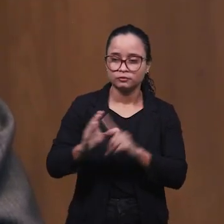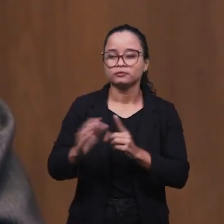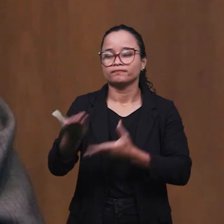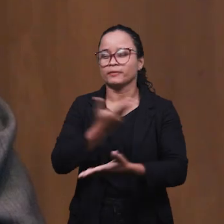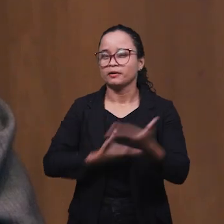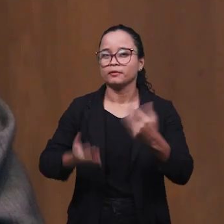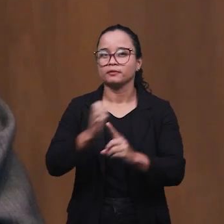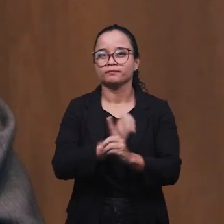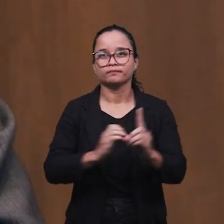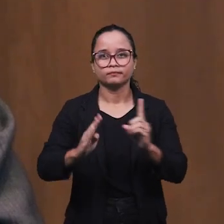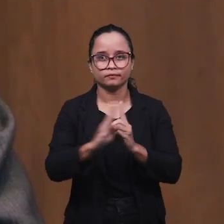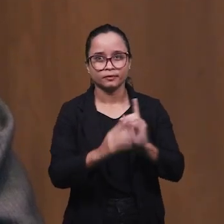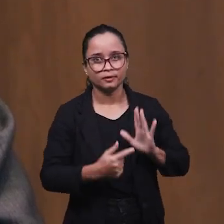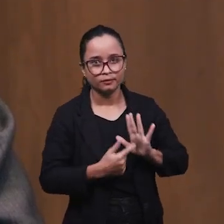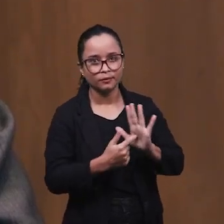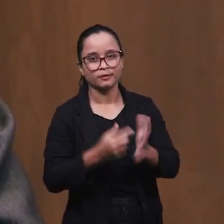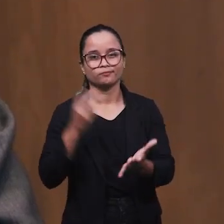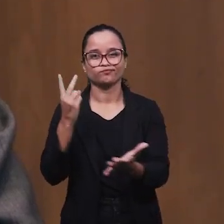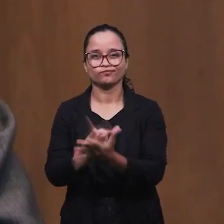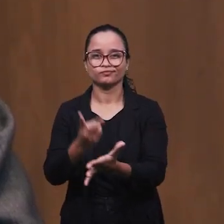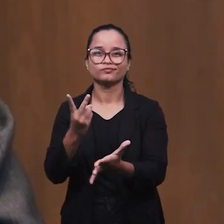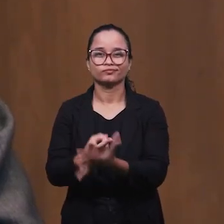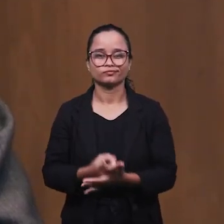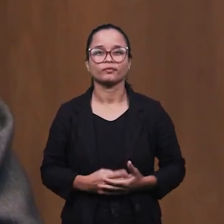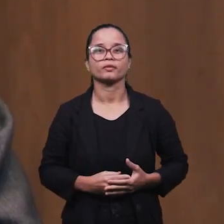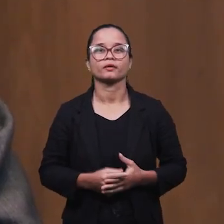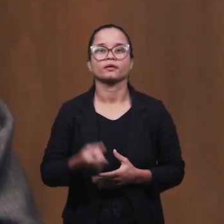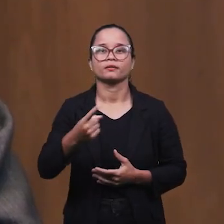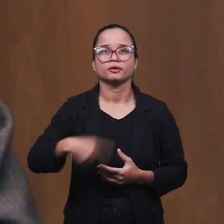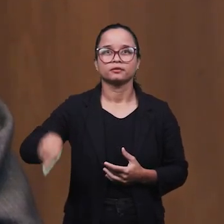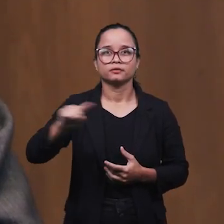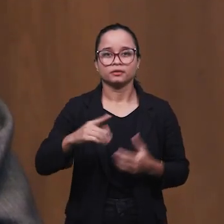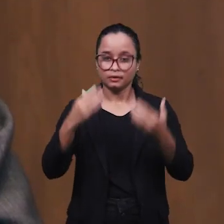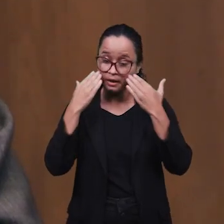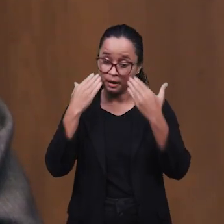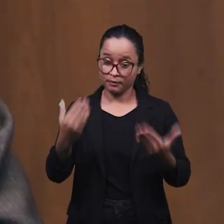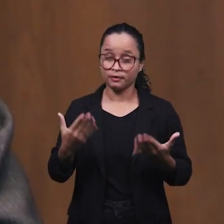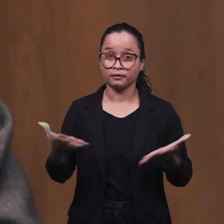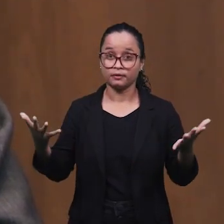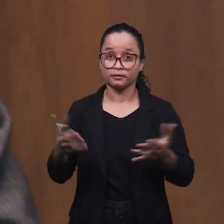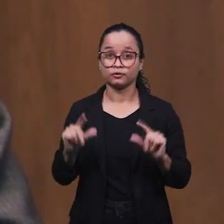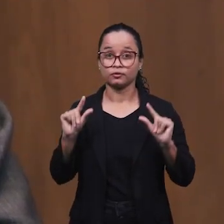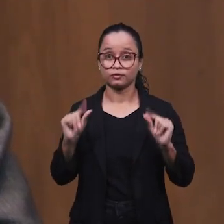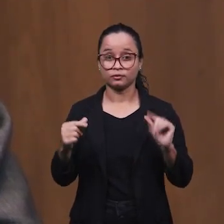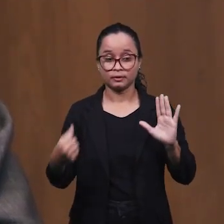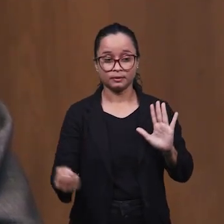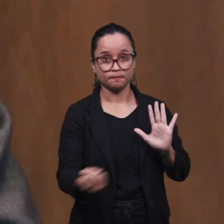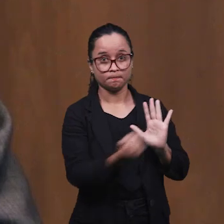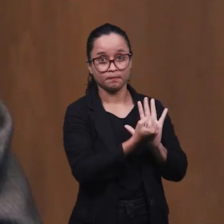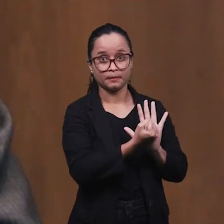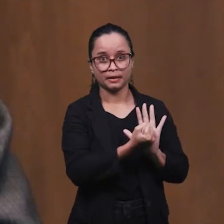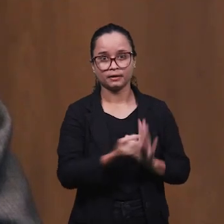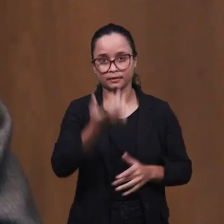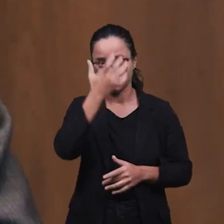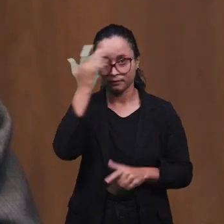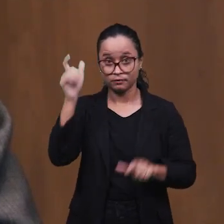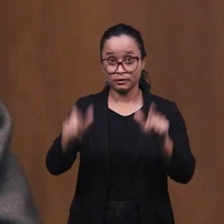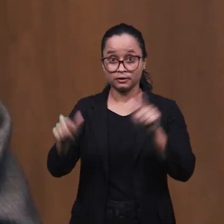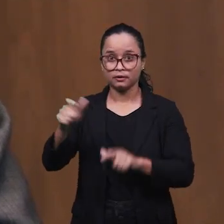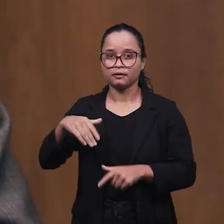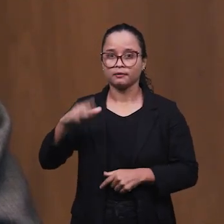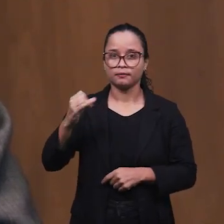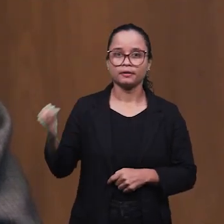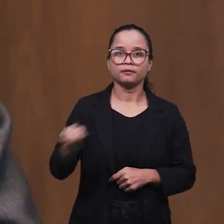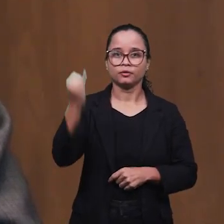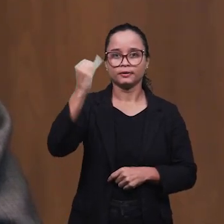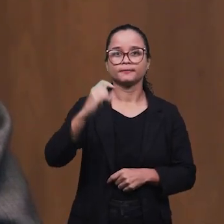bíblica. Nós vamos mostrar isso sempre, para poder apresentar aquilo que marca as pessoas. E o que é mais importante é